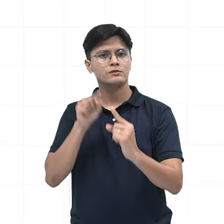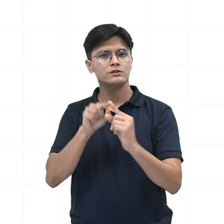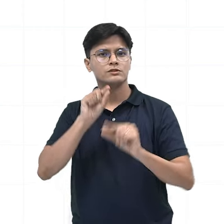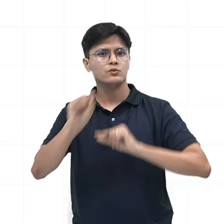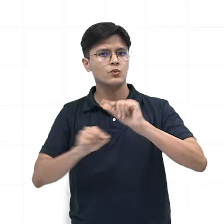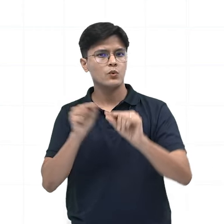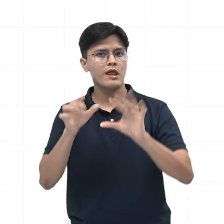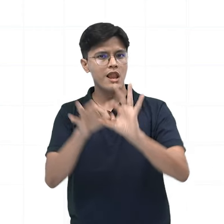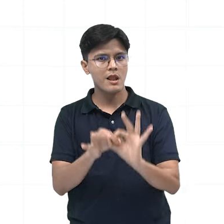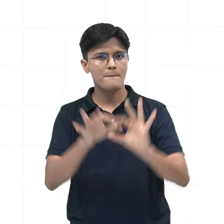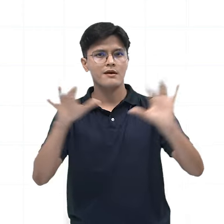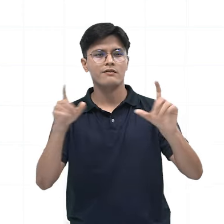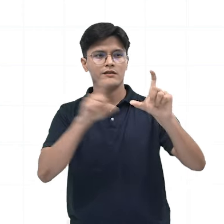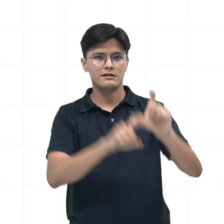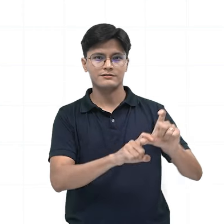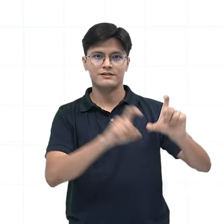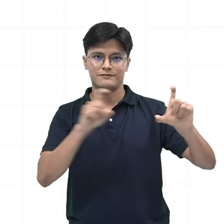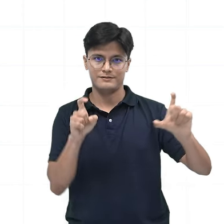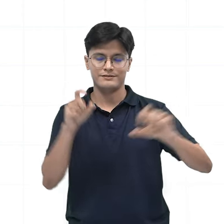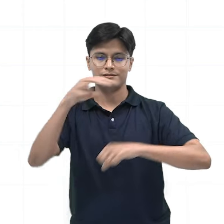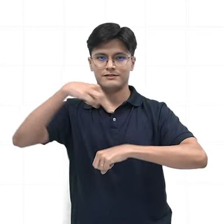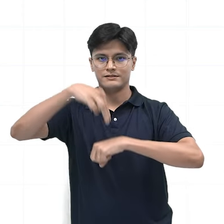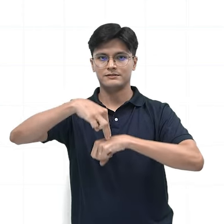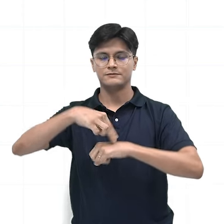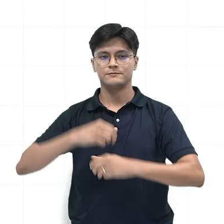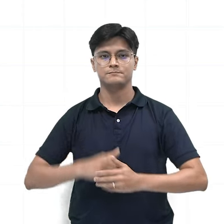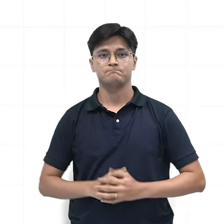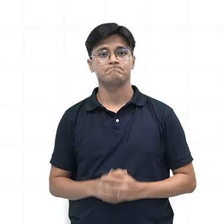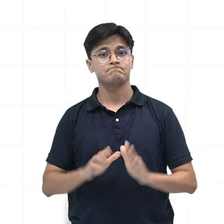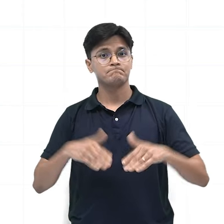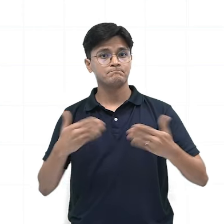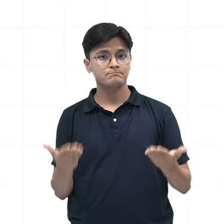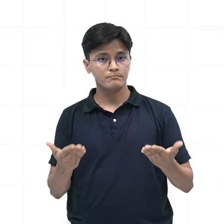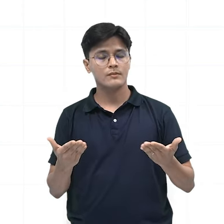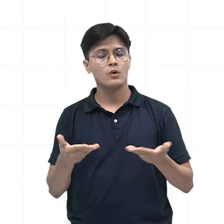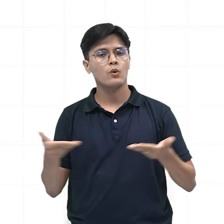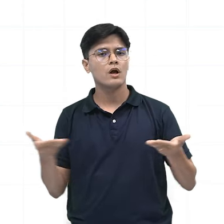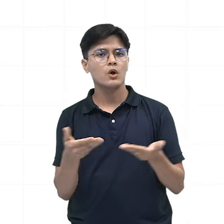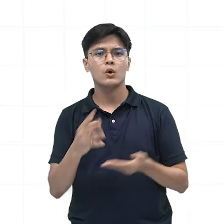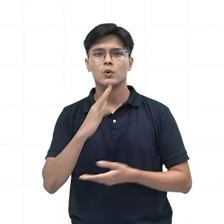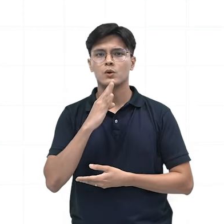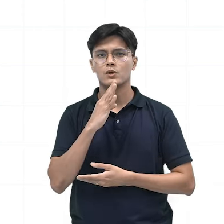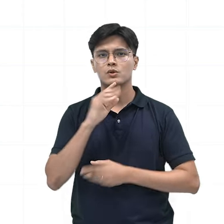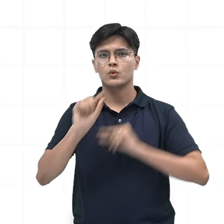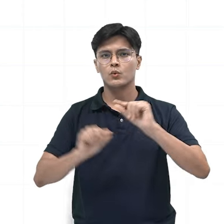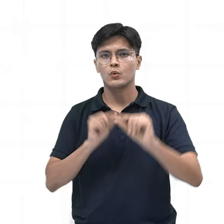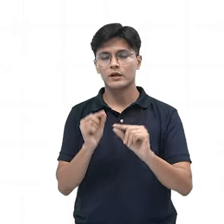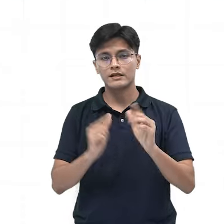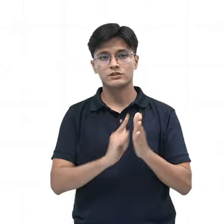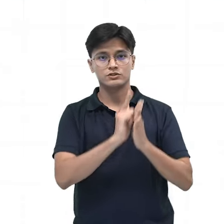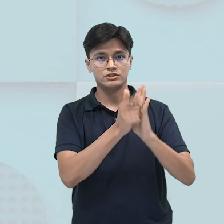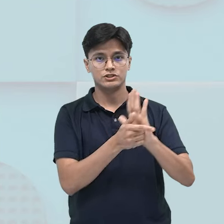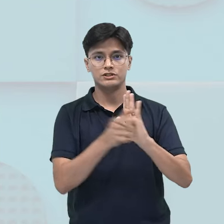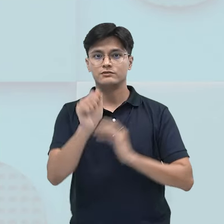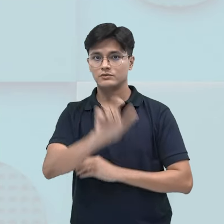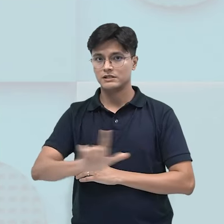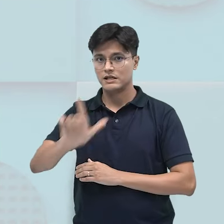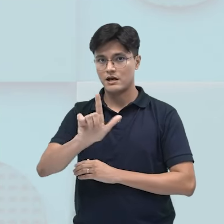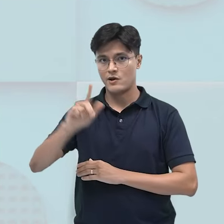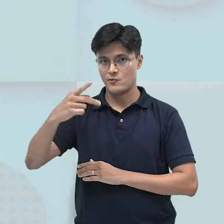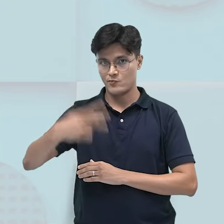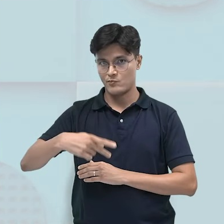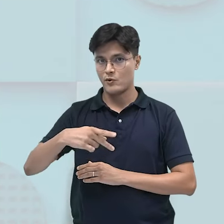da independência da nação. Então, pessoal, vamos conhecer nossos gêneros